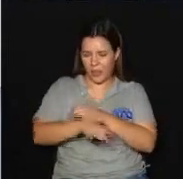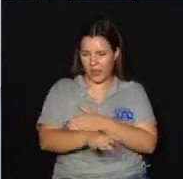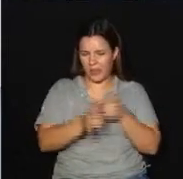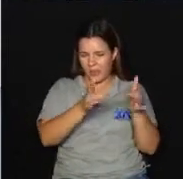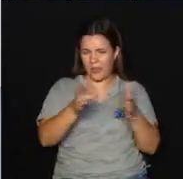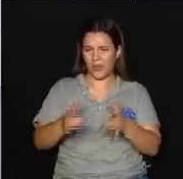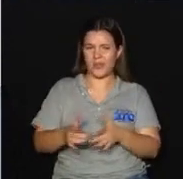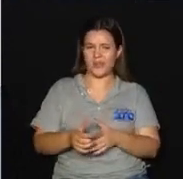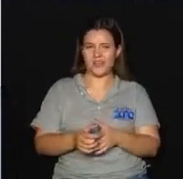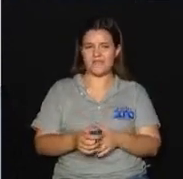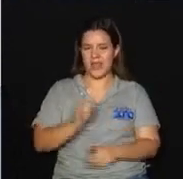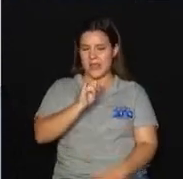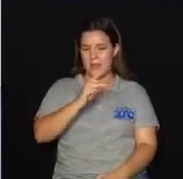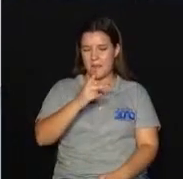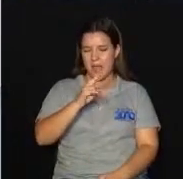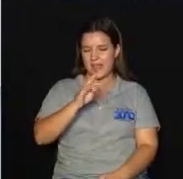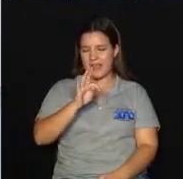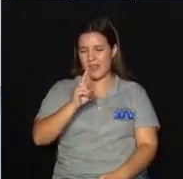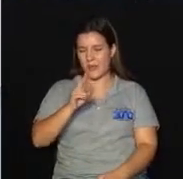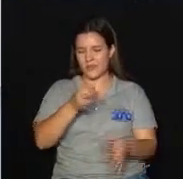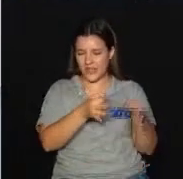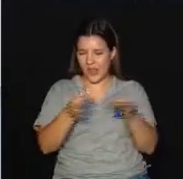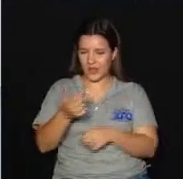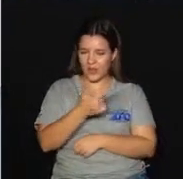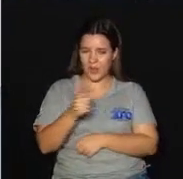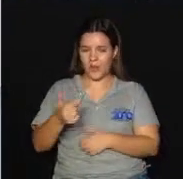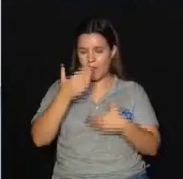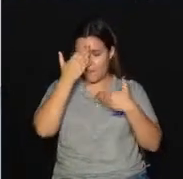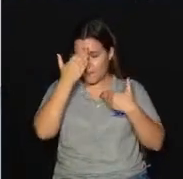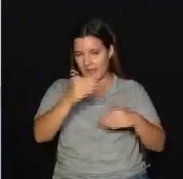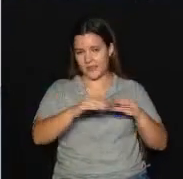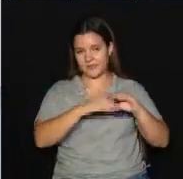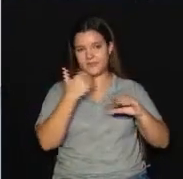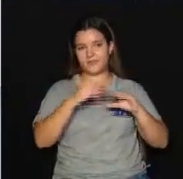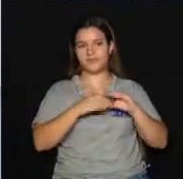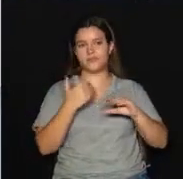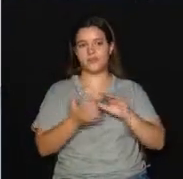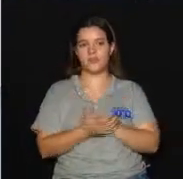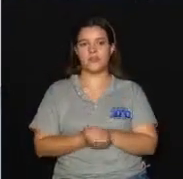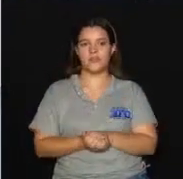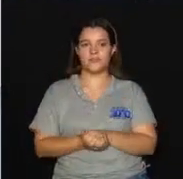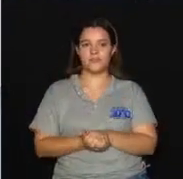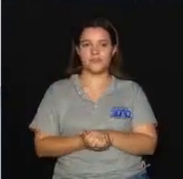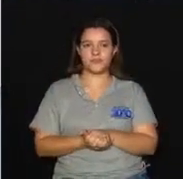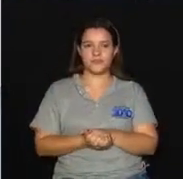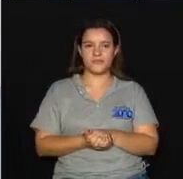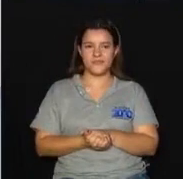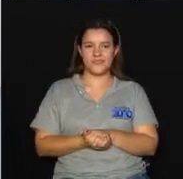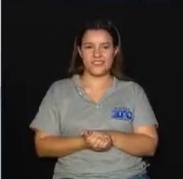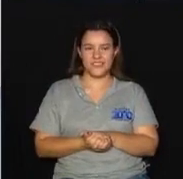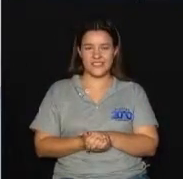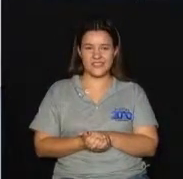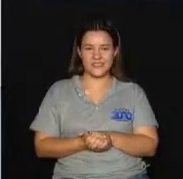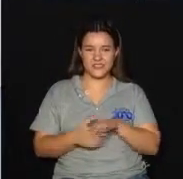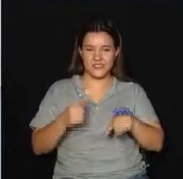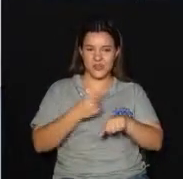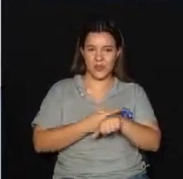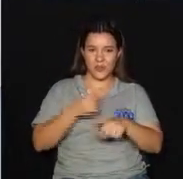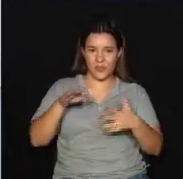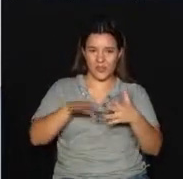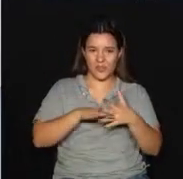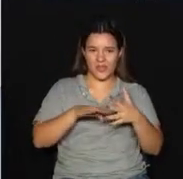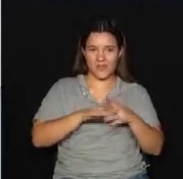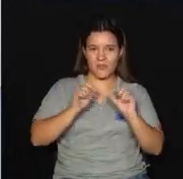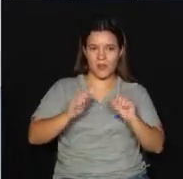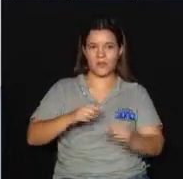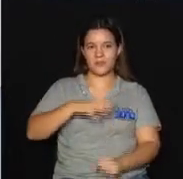nem IPTU regularizado. Muito obrigado, Marcelo, pela sua mensagem. Aqui, na hora do intervalo, né? Pode